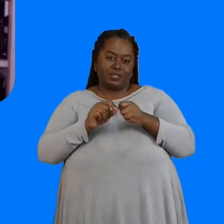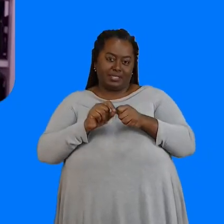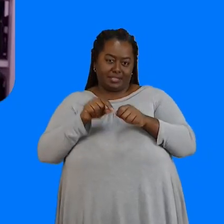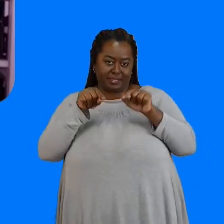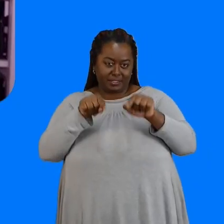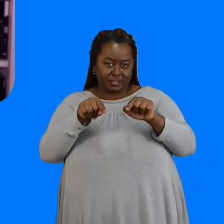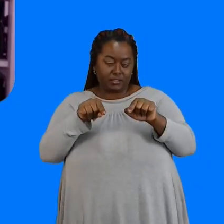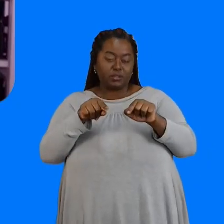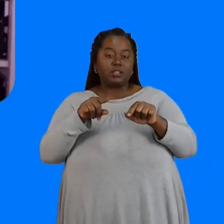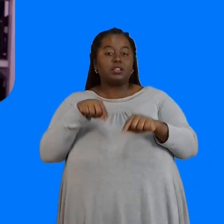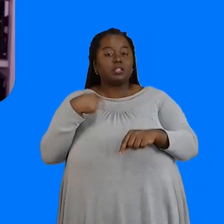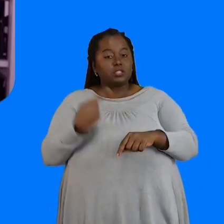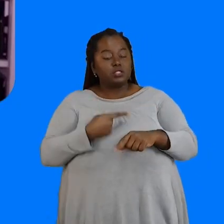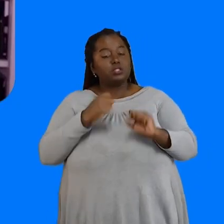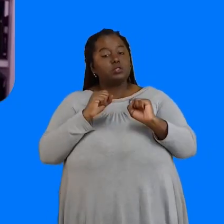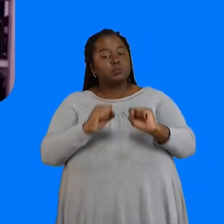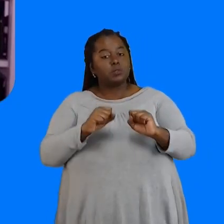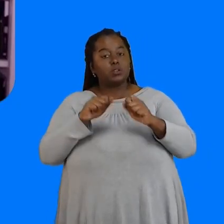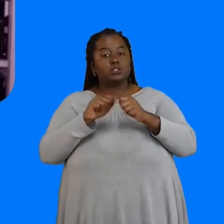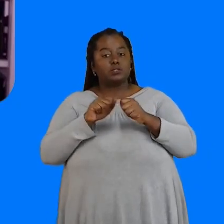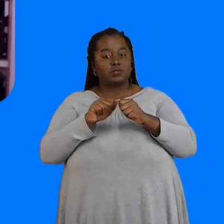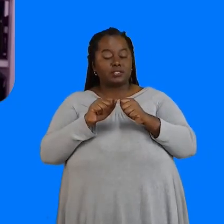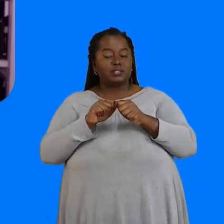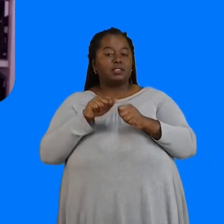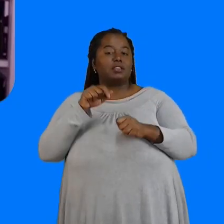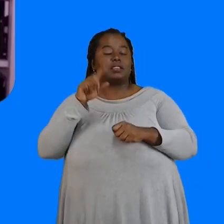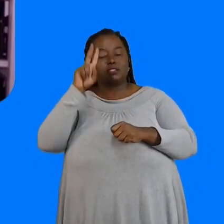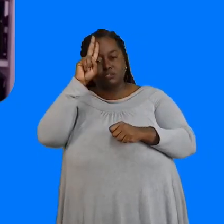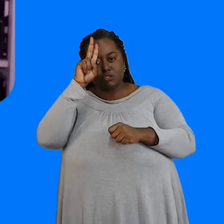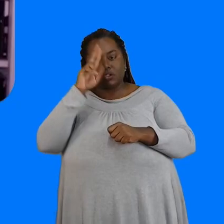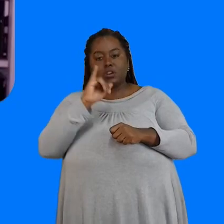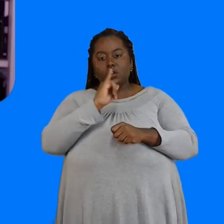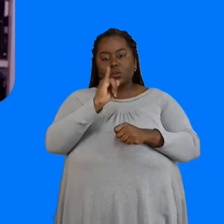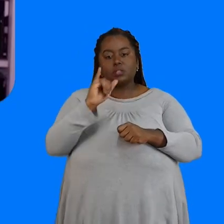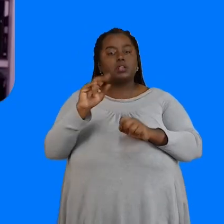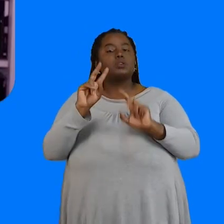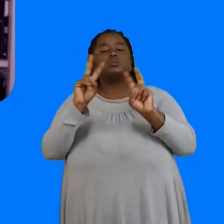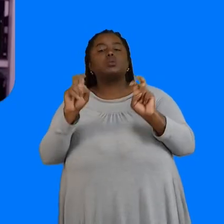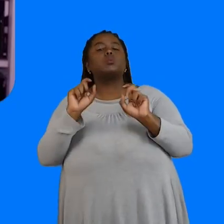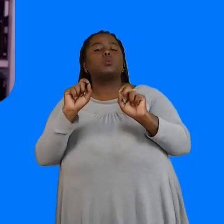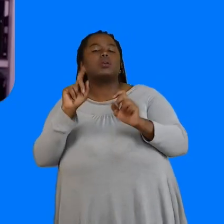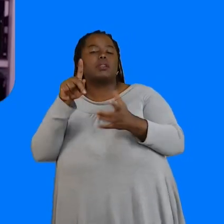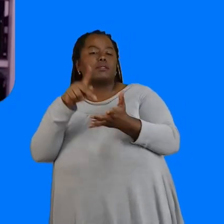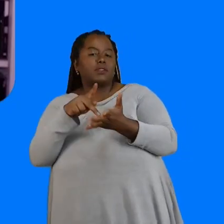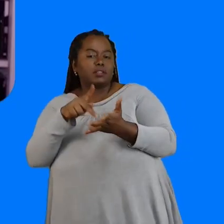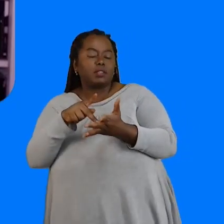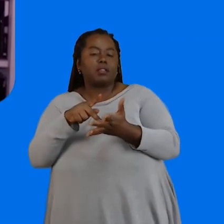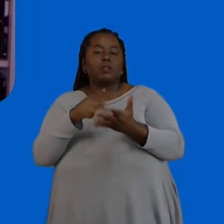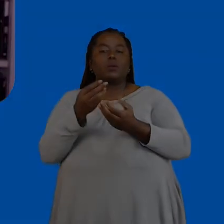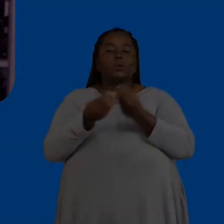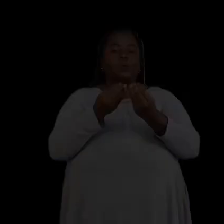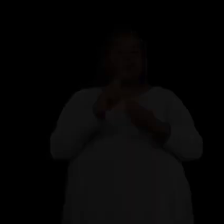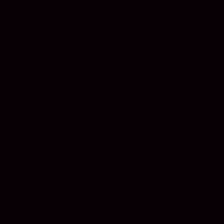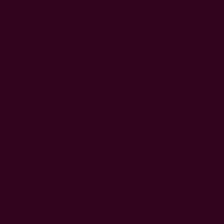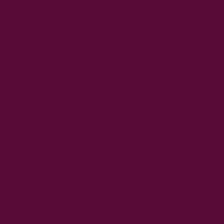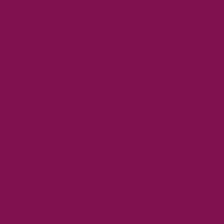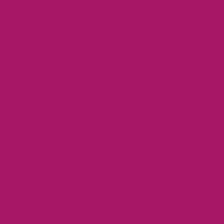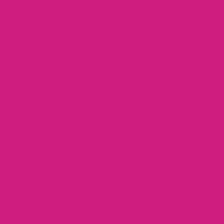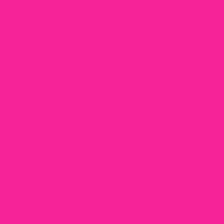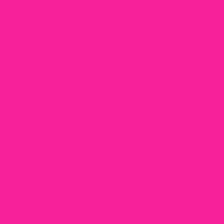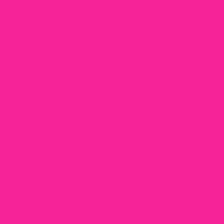fazer a escolha de contar histórias sobre o que é verdade, como nós sabemos contar true stories.